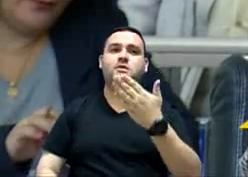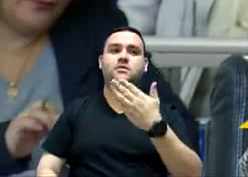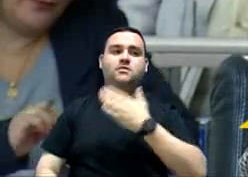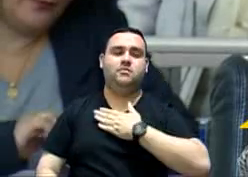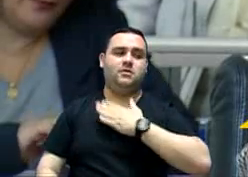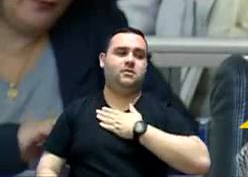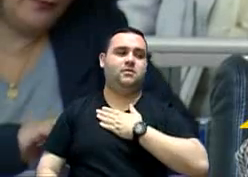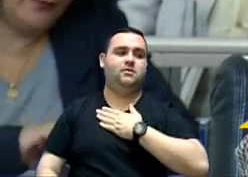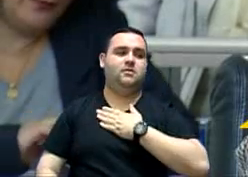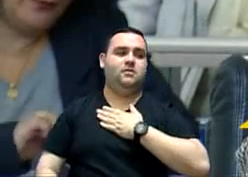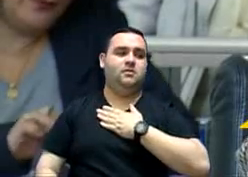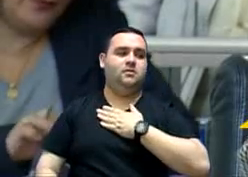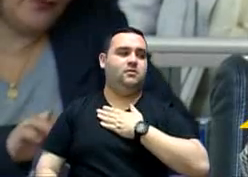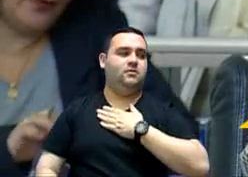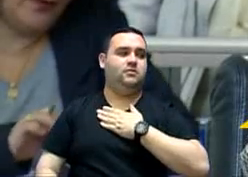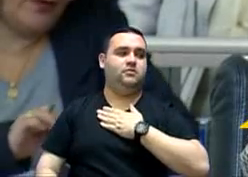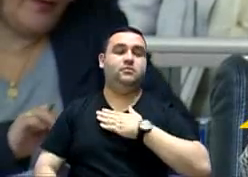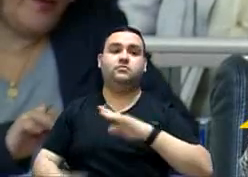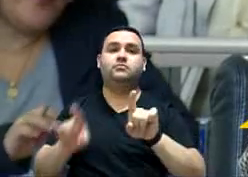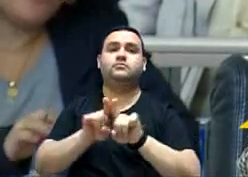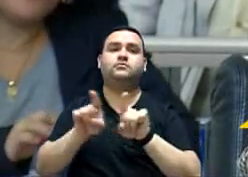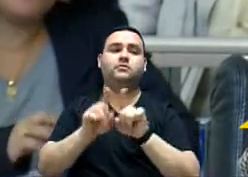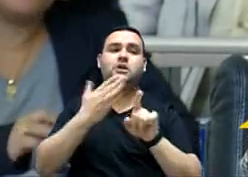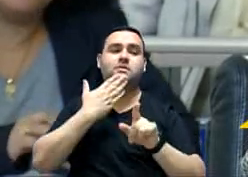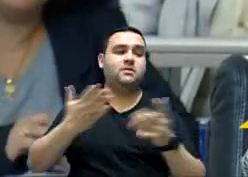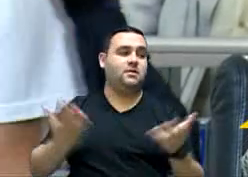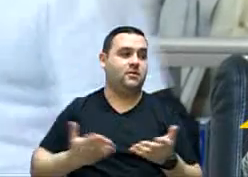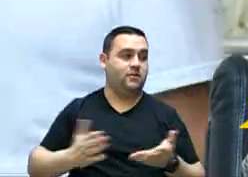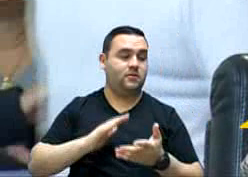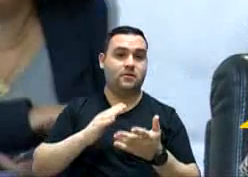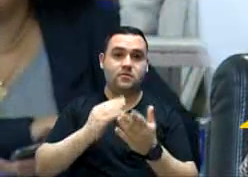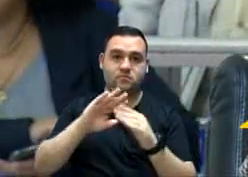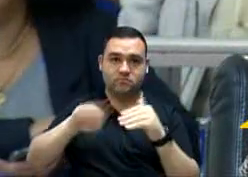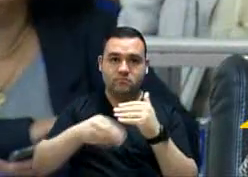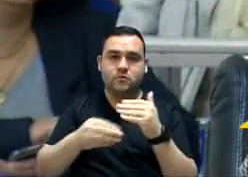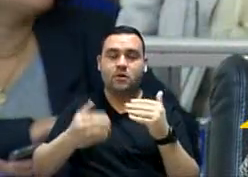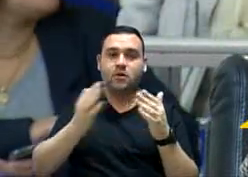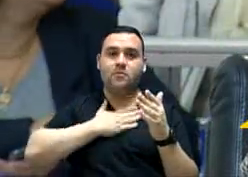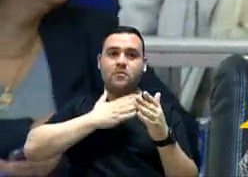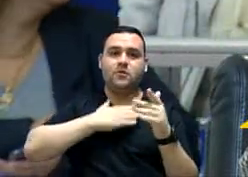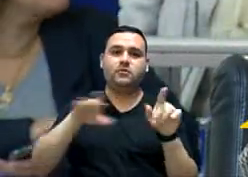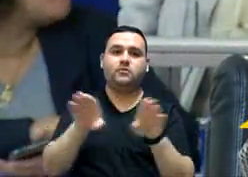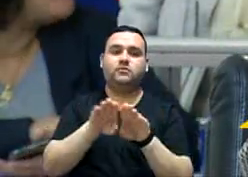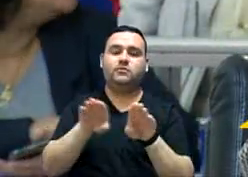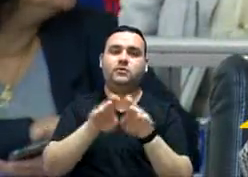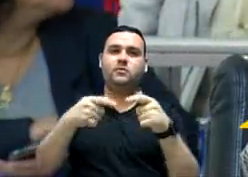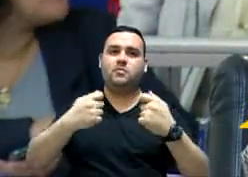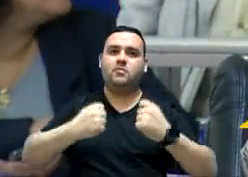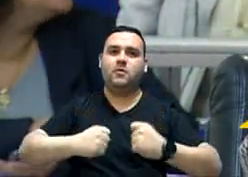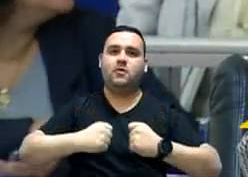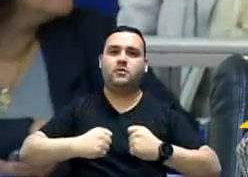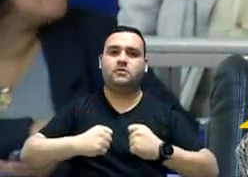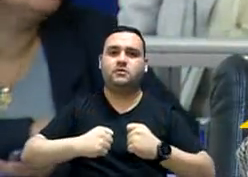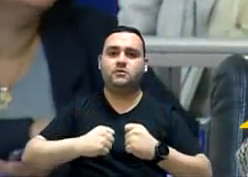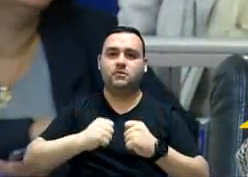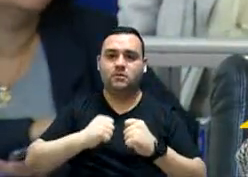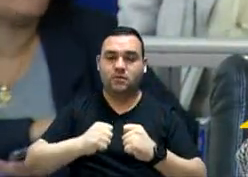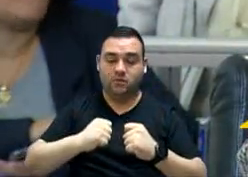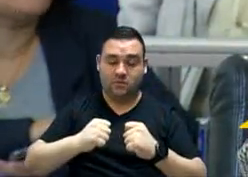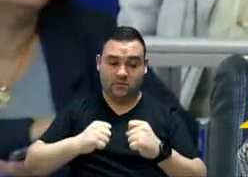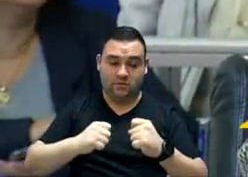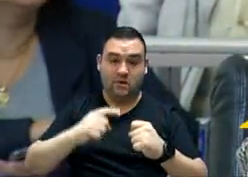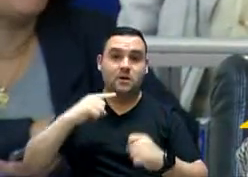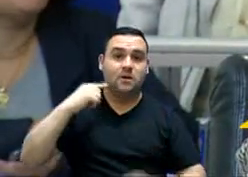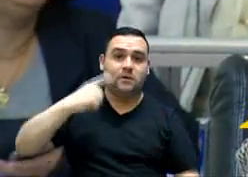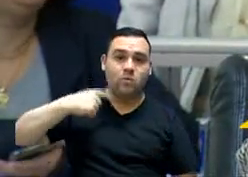meu requerimento e peço a Vossa Excelência também que cumprimente no seu requerimento, no meu entender. Claro, João Donizete. É que os